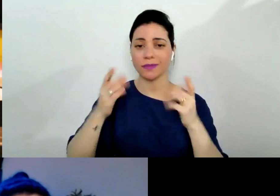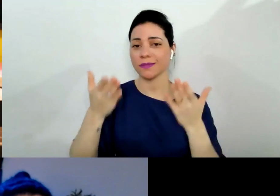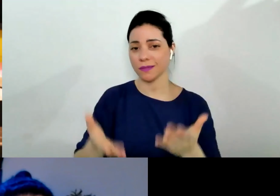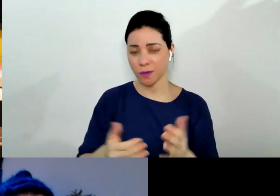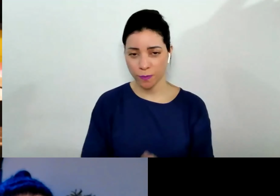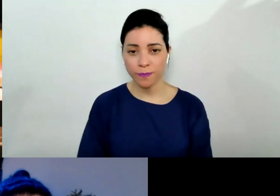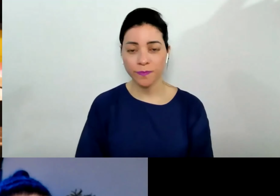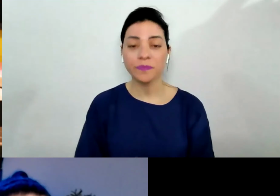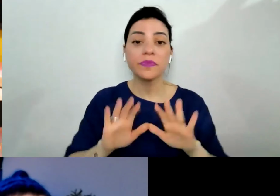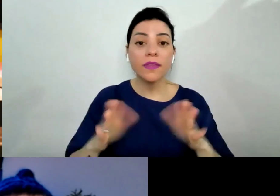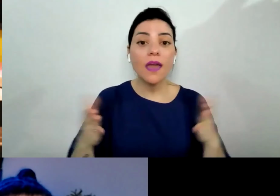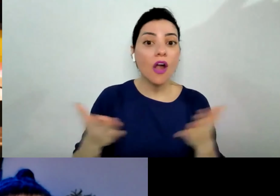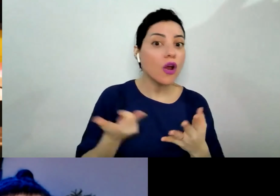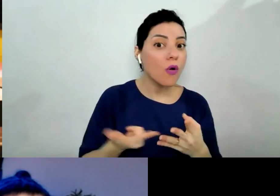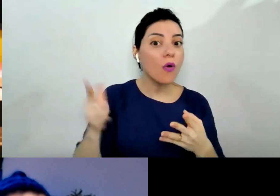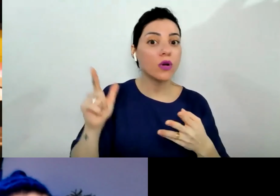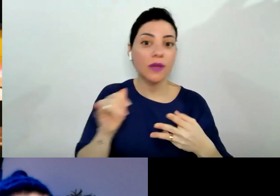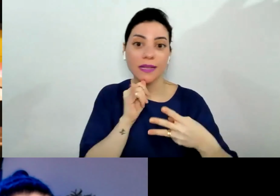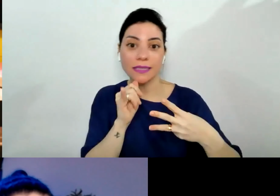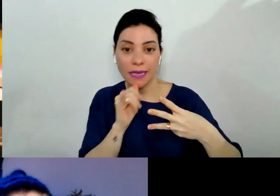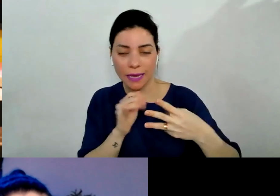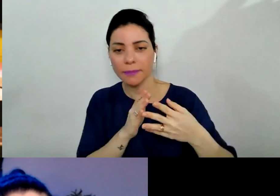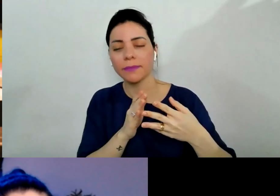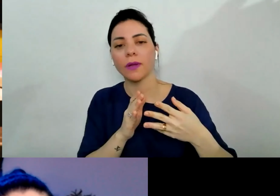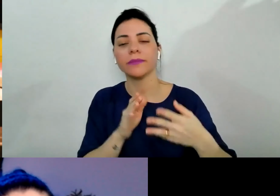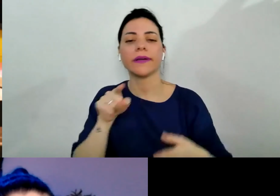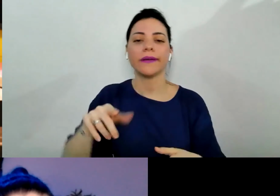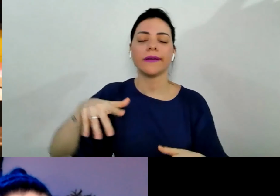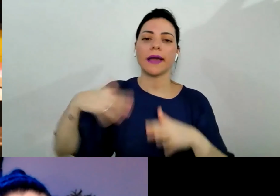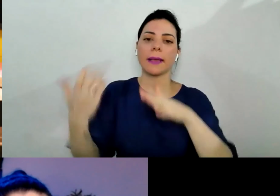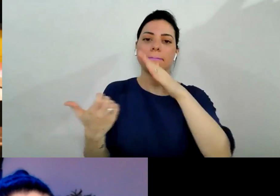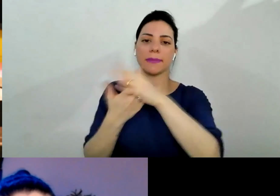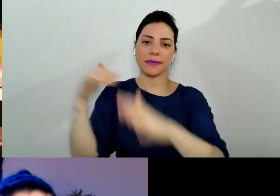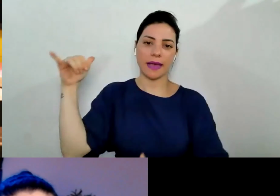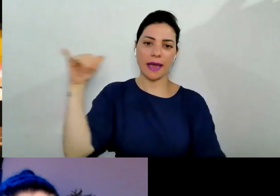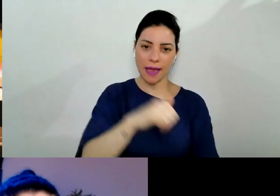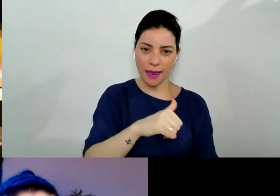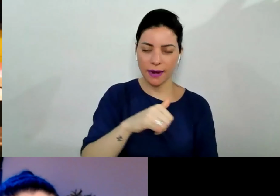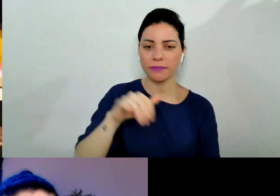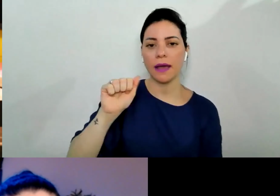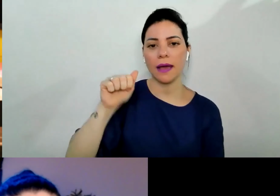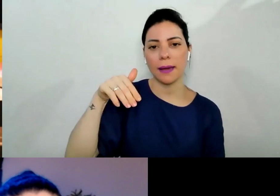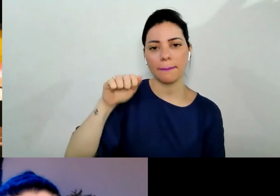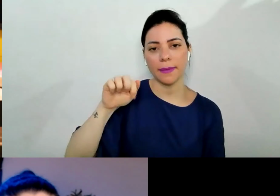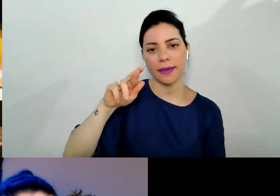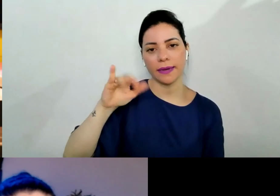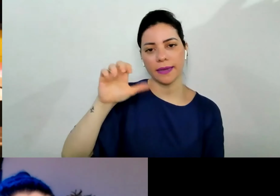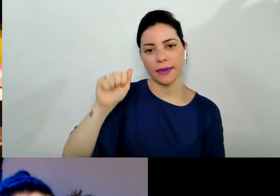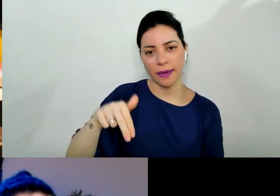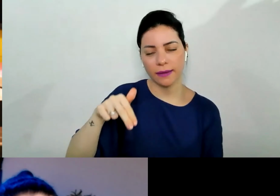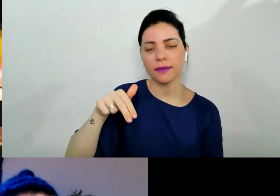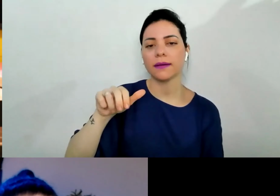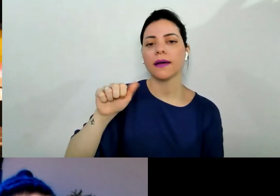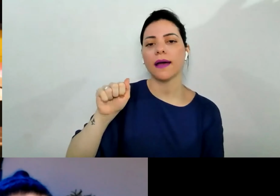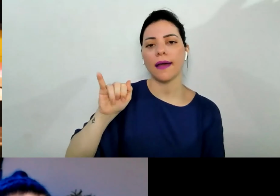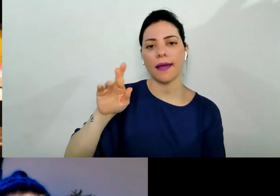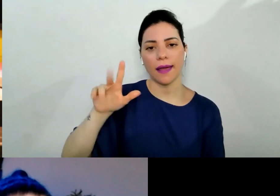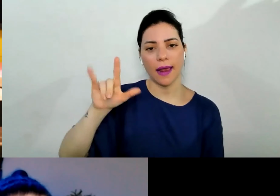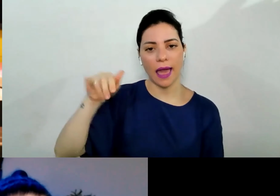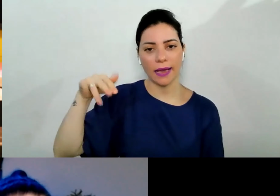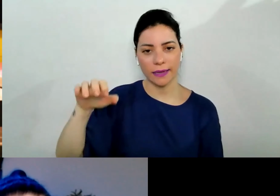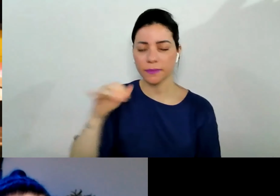aí vamos pegar agora há outros exemplos e outros lixos companhias aéreas American Airlines acessem o site o site da American